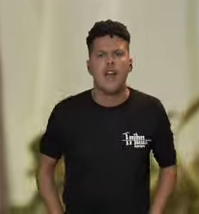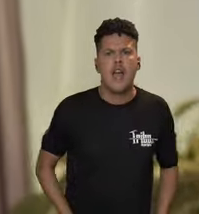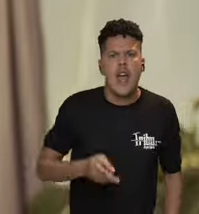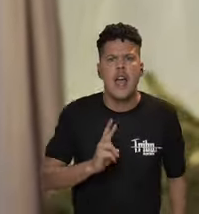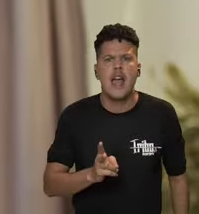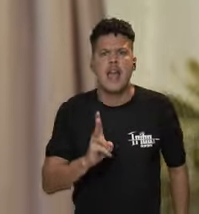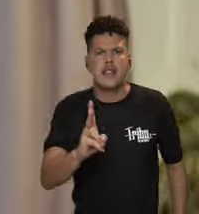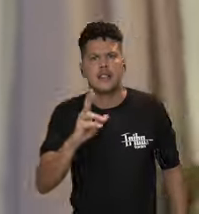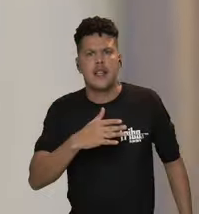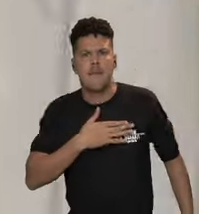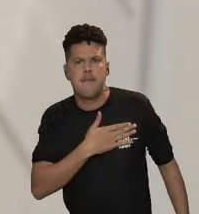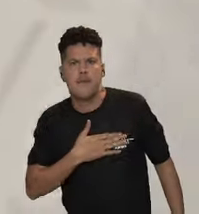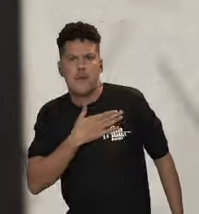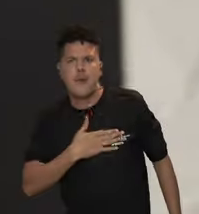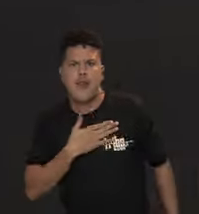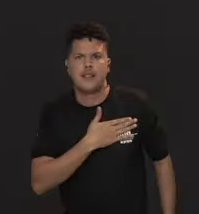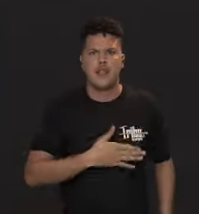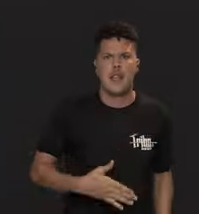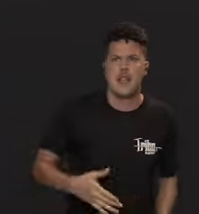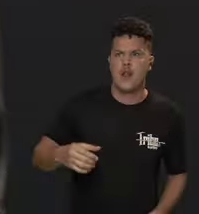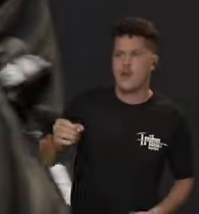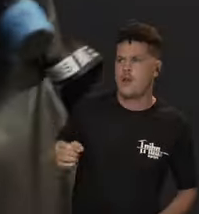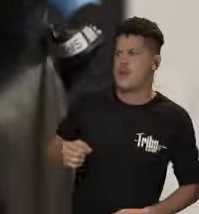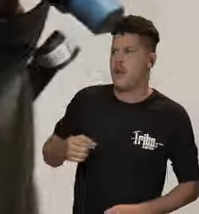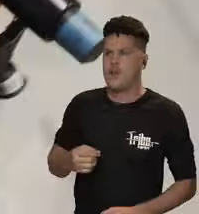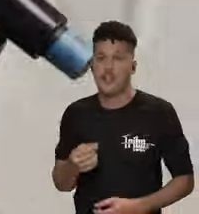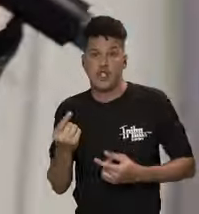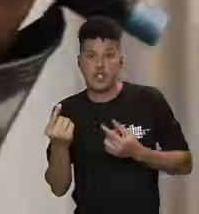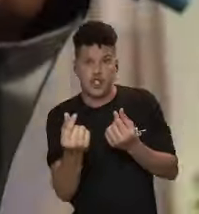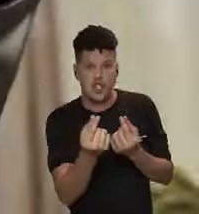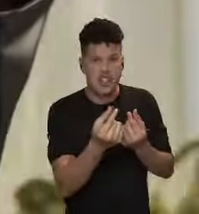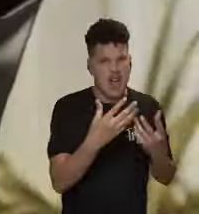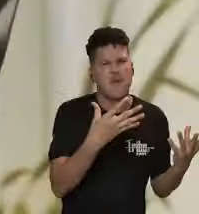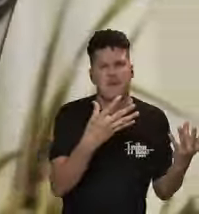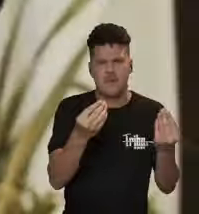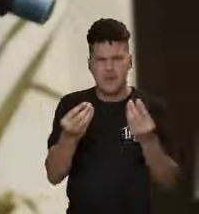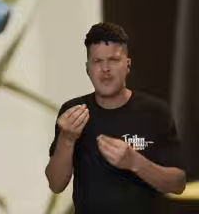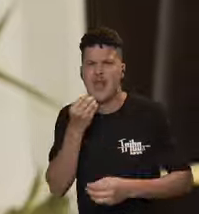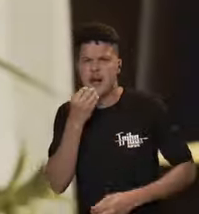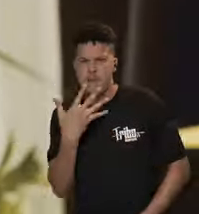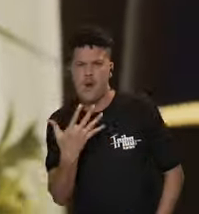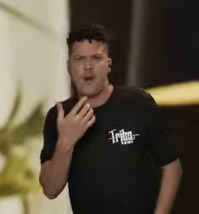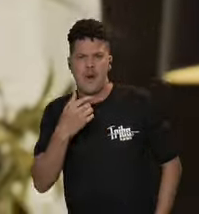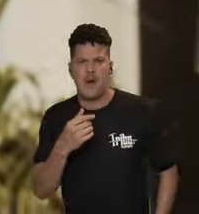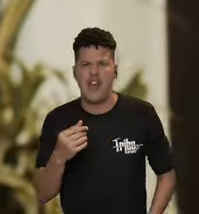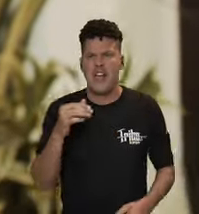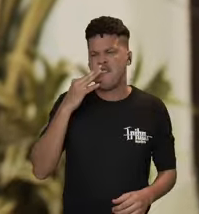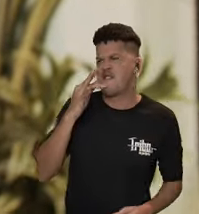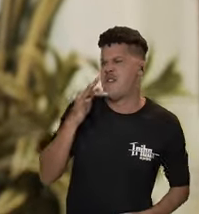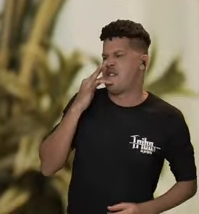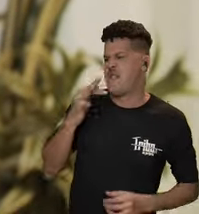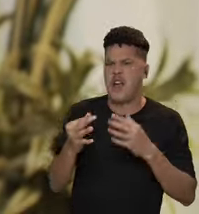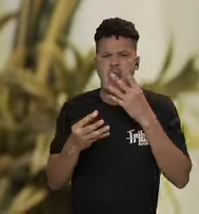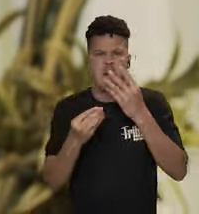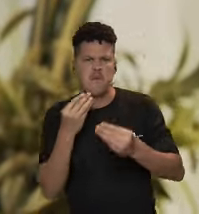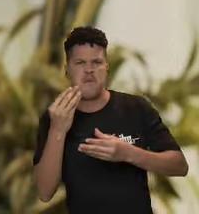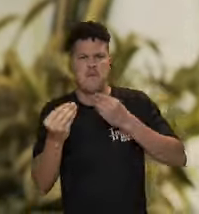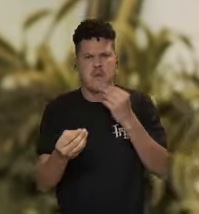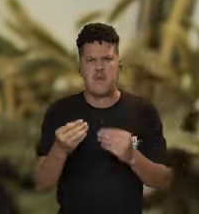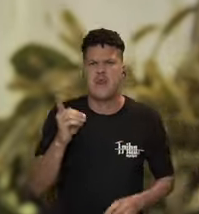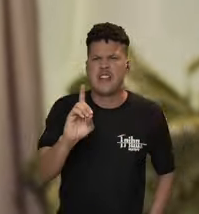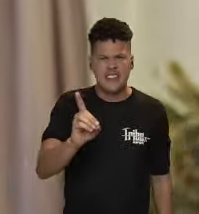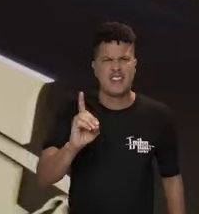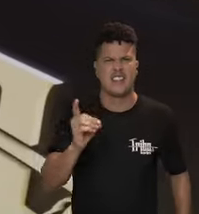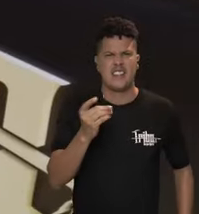um prazer. Amar os que eu odeio. Dinheiro é mato, é bom. É bom. O resto de campo é mato. É mato. Mais fatos